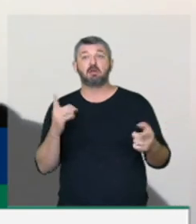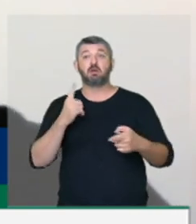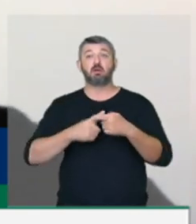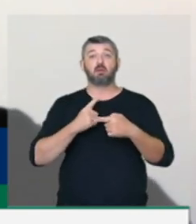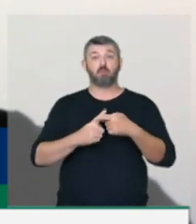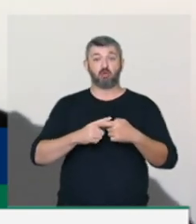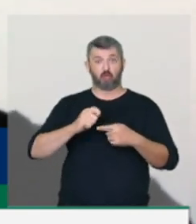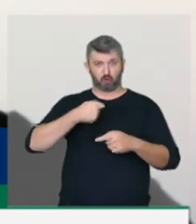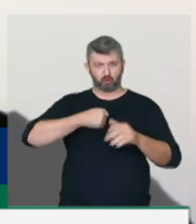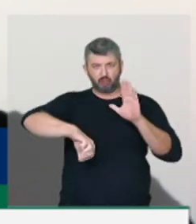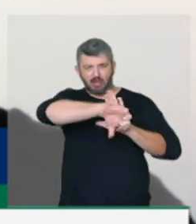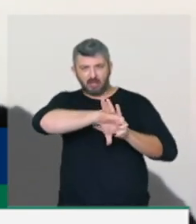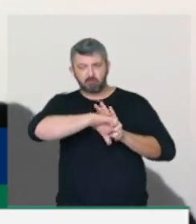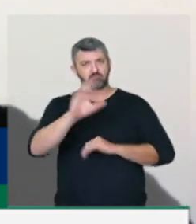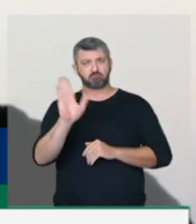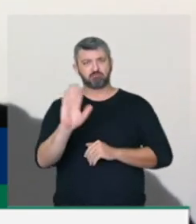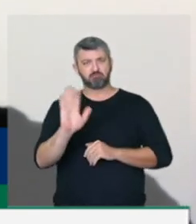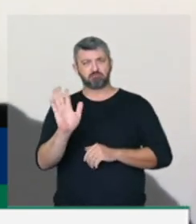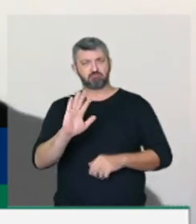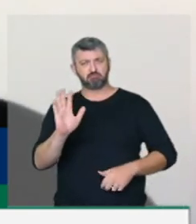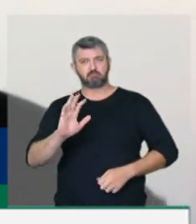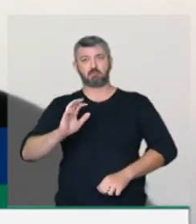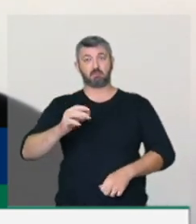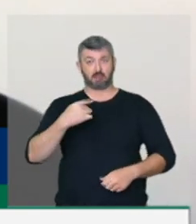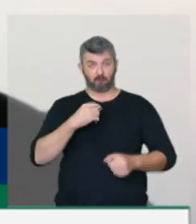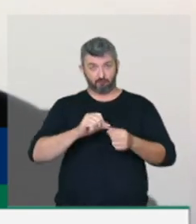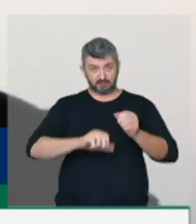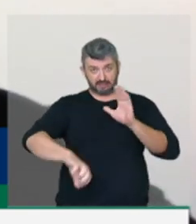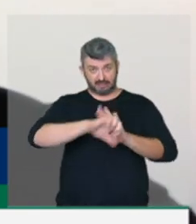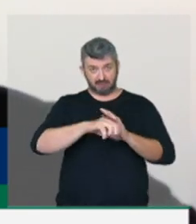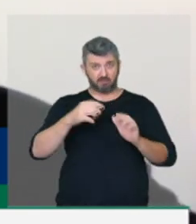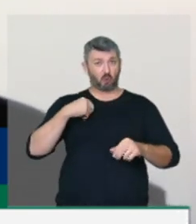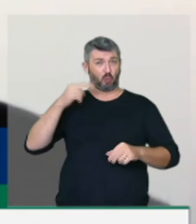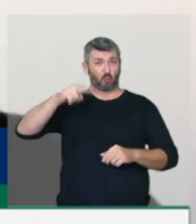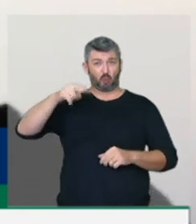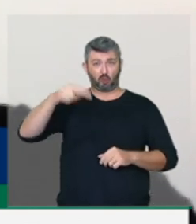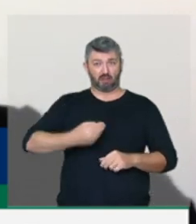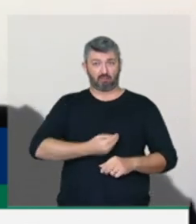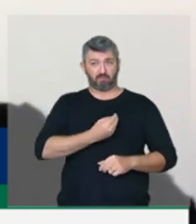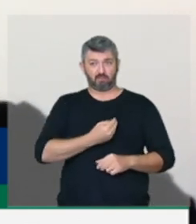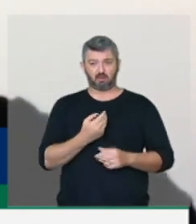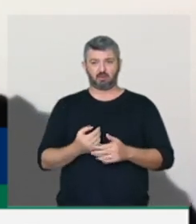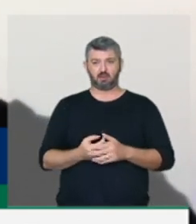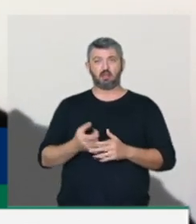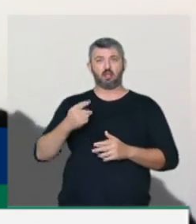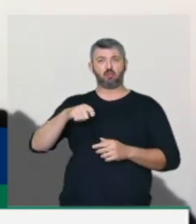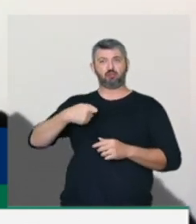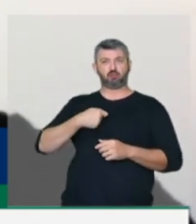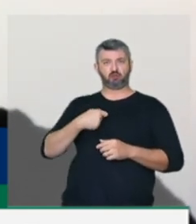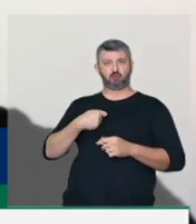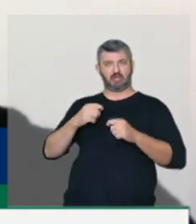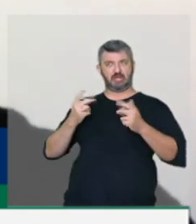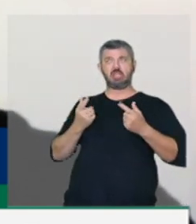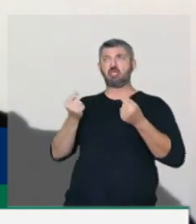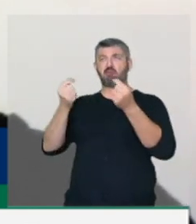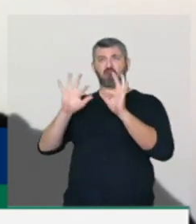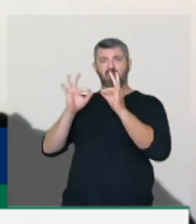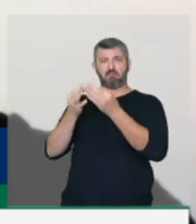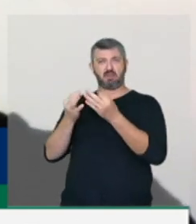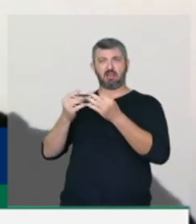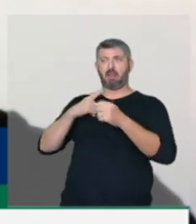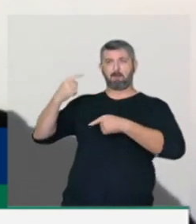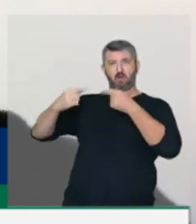sou nenhum criminoso. Em momento algum cometi crime na minha vida. Venho de baixo, não venho de família oligarca, não tenho políticos